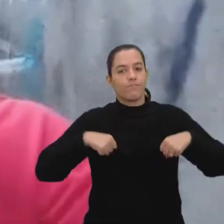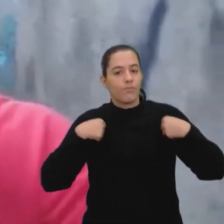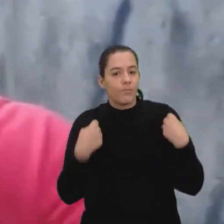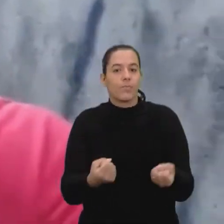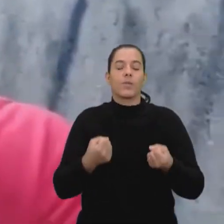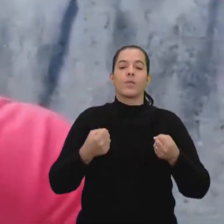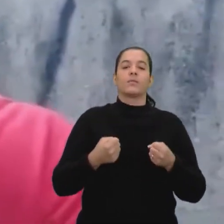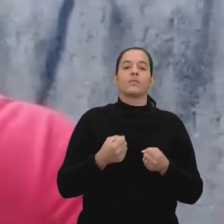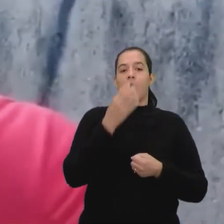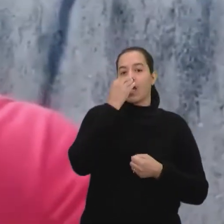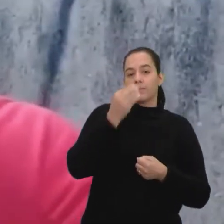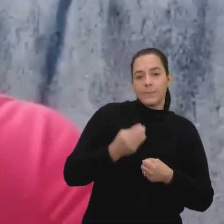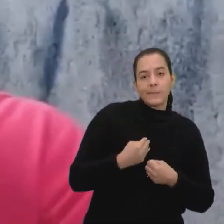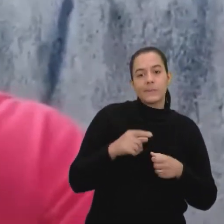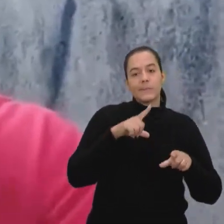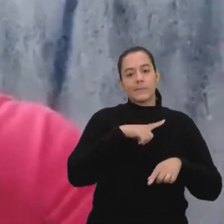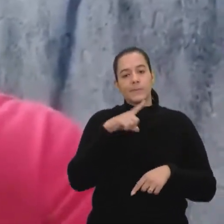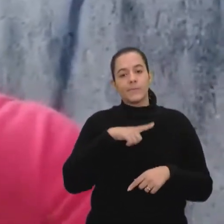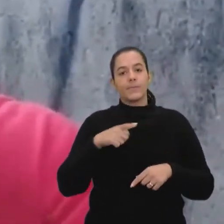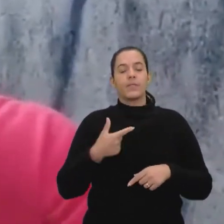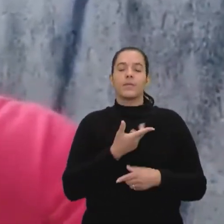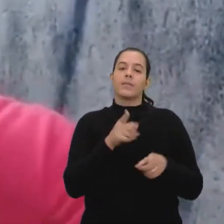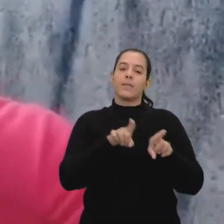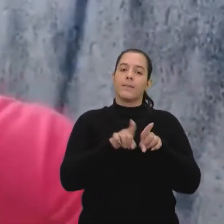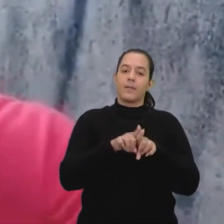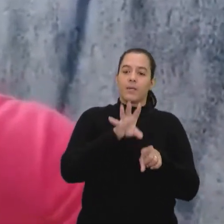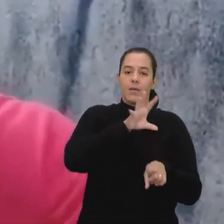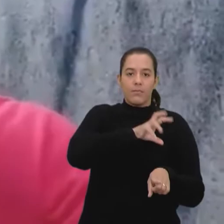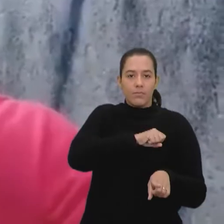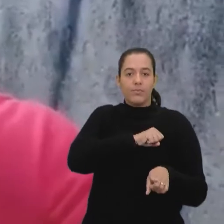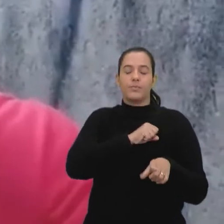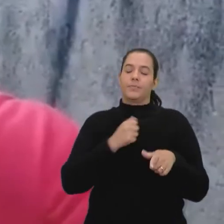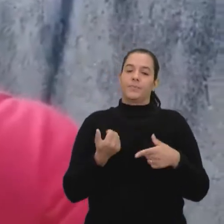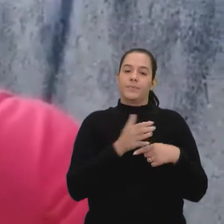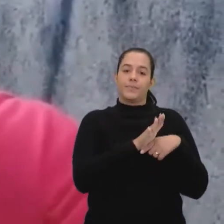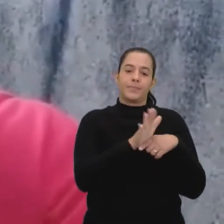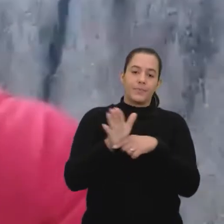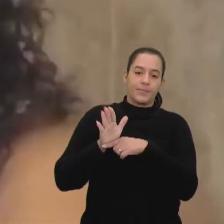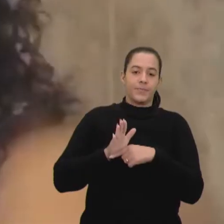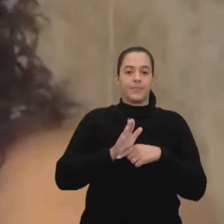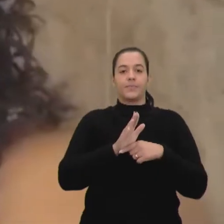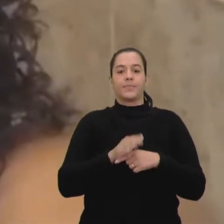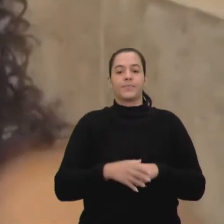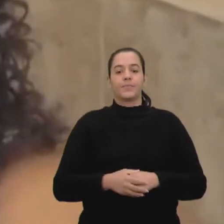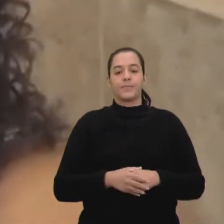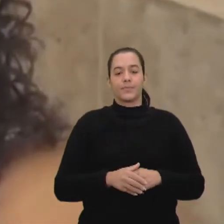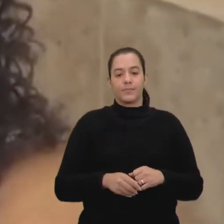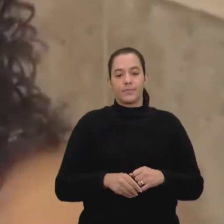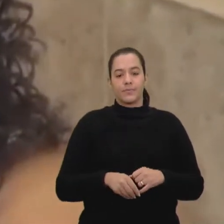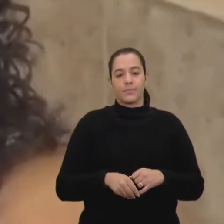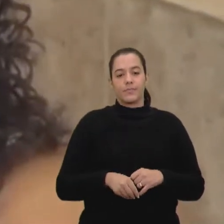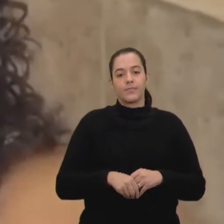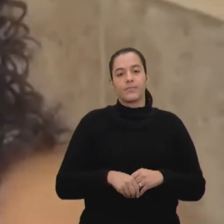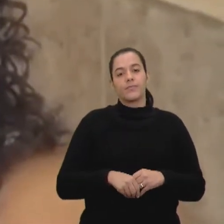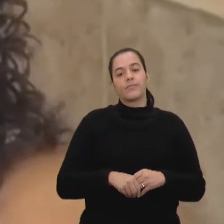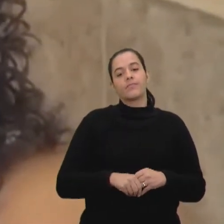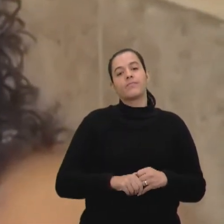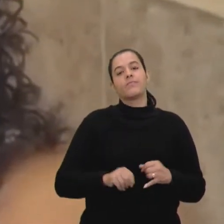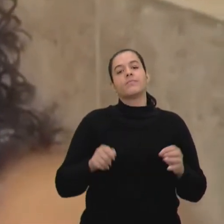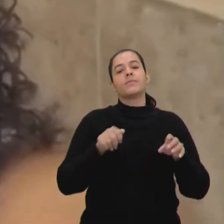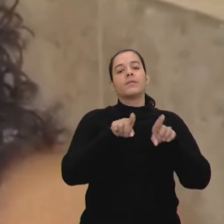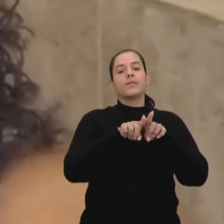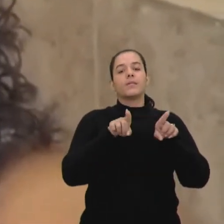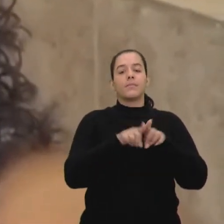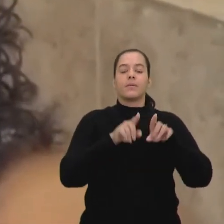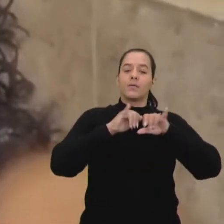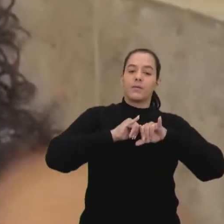sacrifício, mas jornalismo comunitário é amor, é missão, é compromisso. A comunicação comunitária informa e prioriza